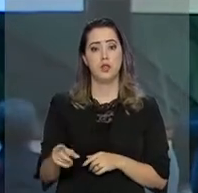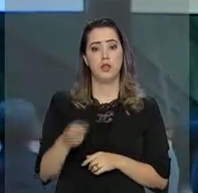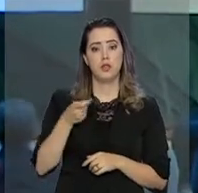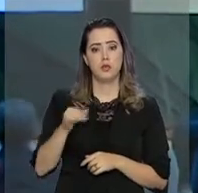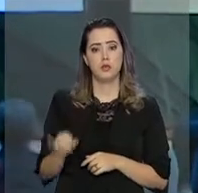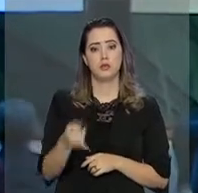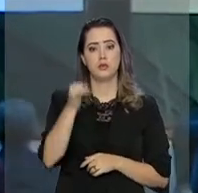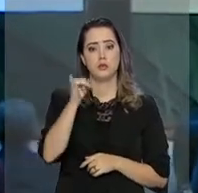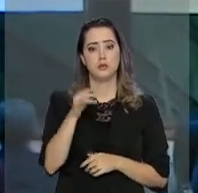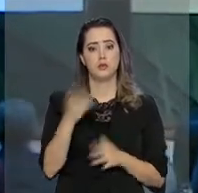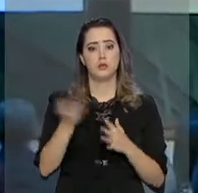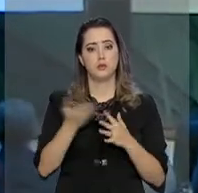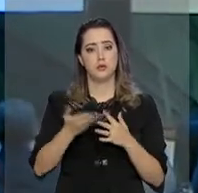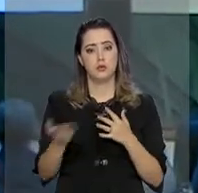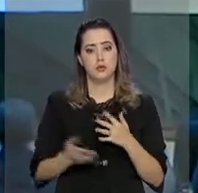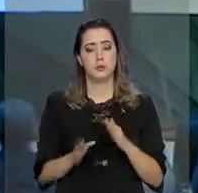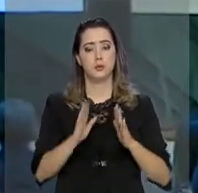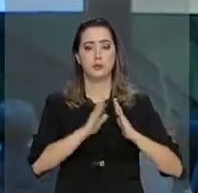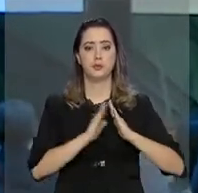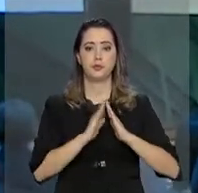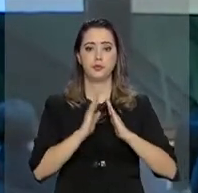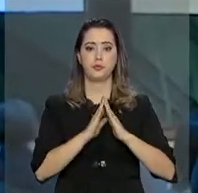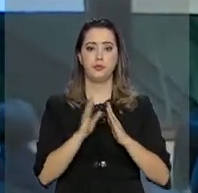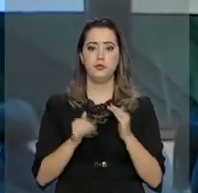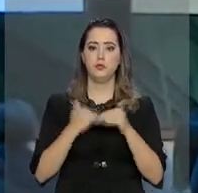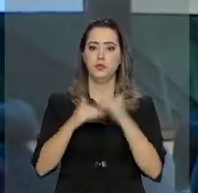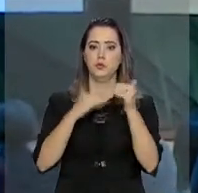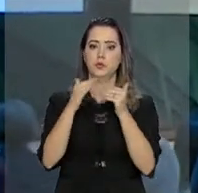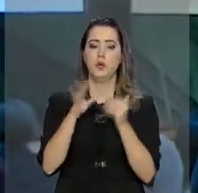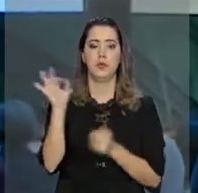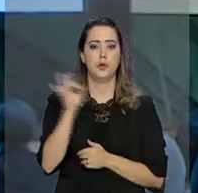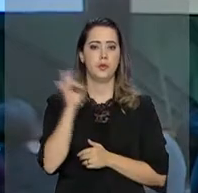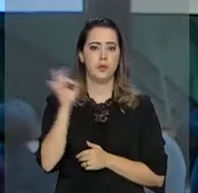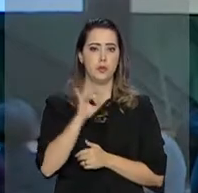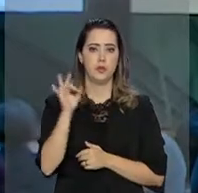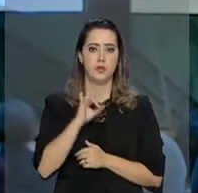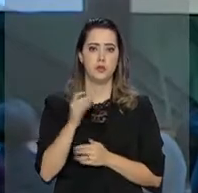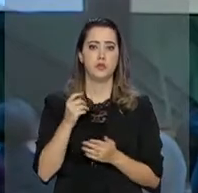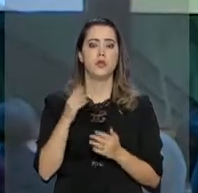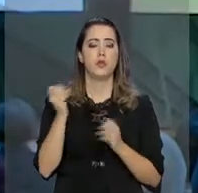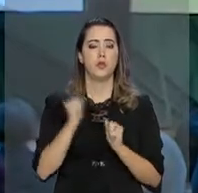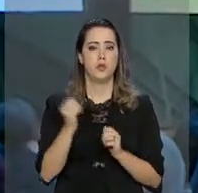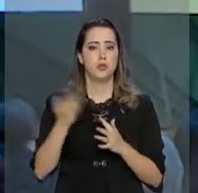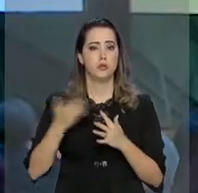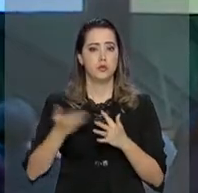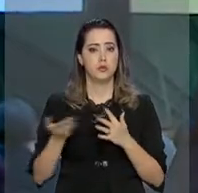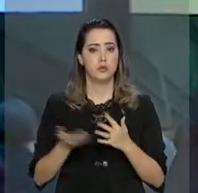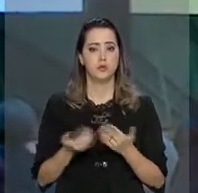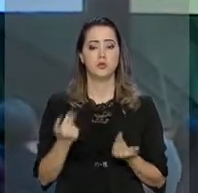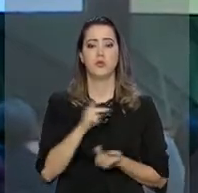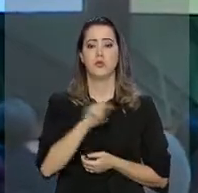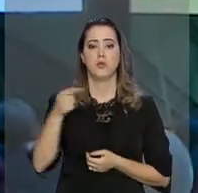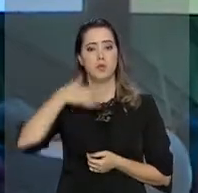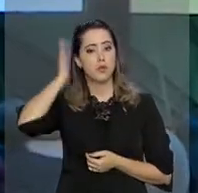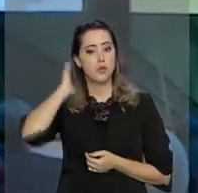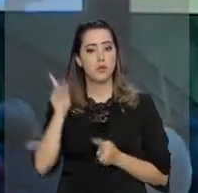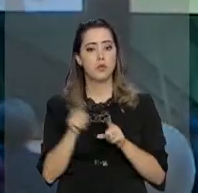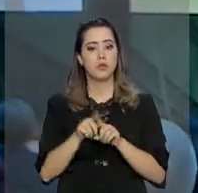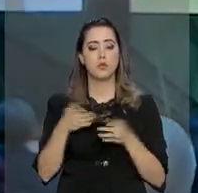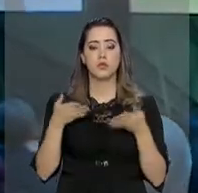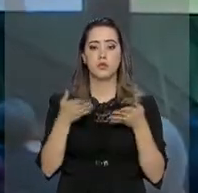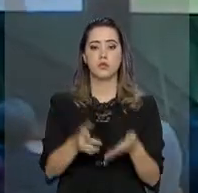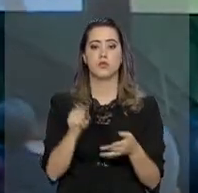juros para financiamentos de imóveis e aumentou o percentual a ser financiado o presidente michel temer deve